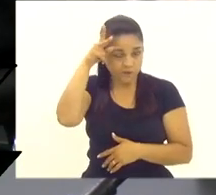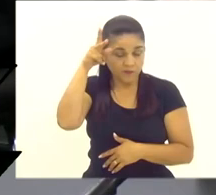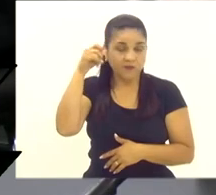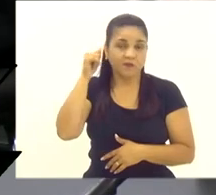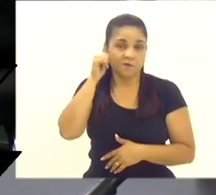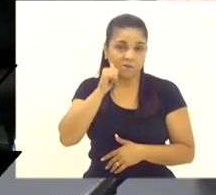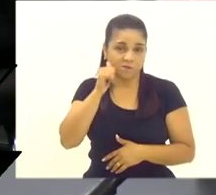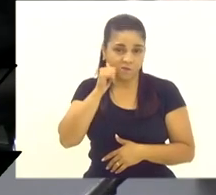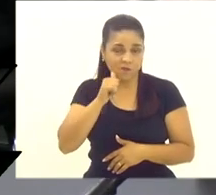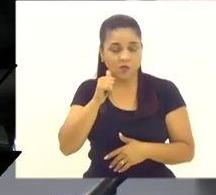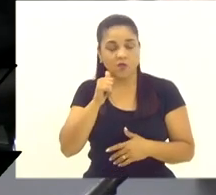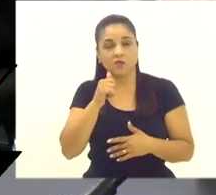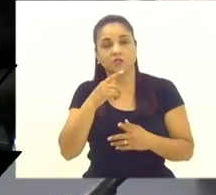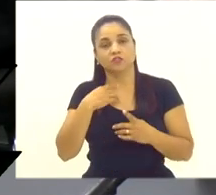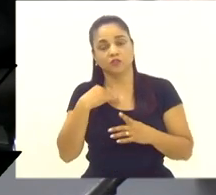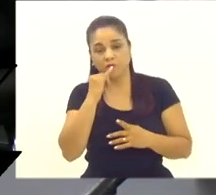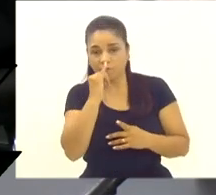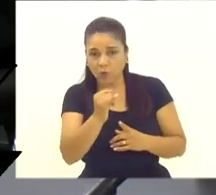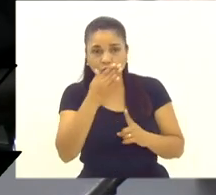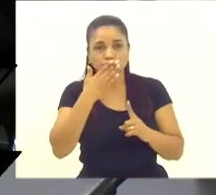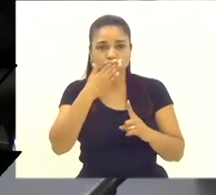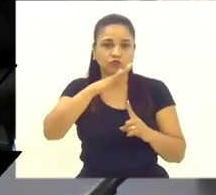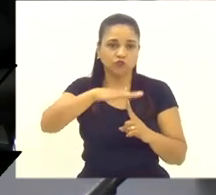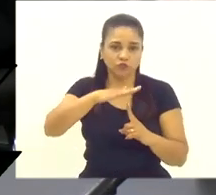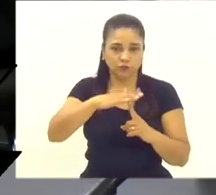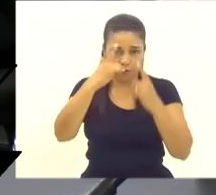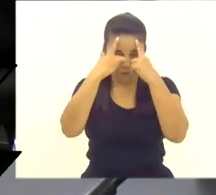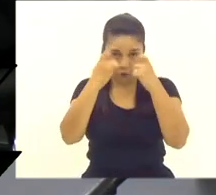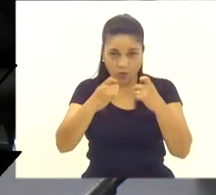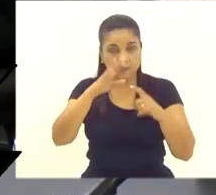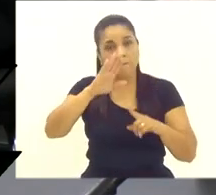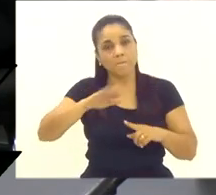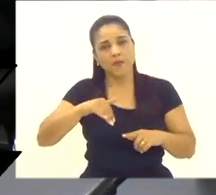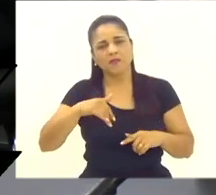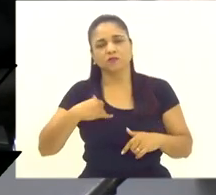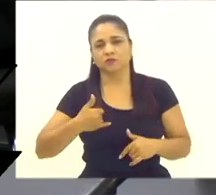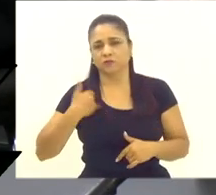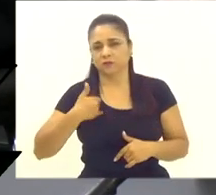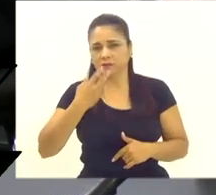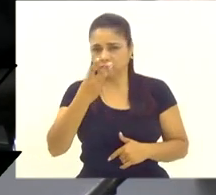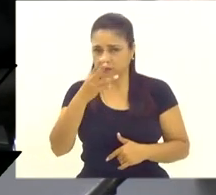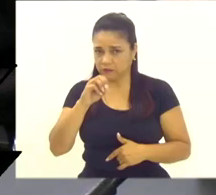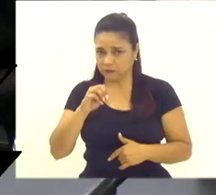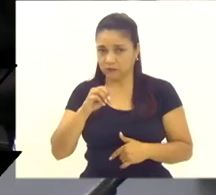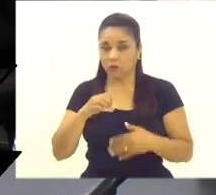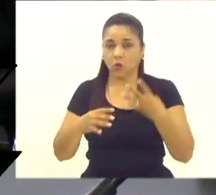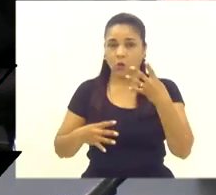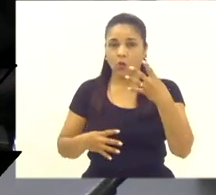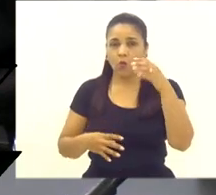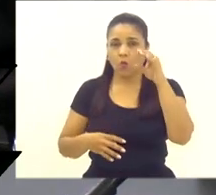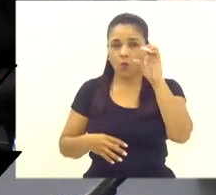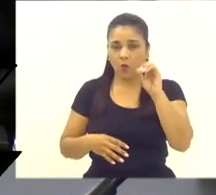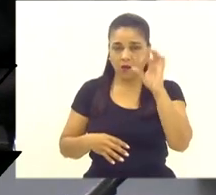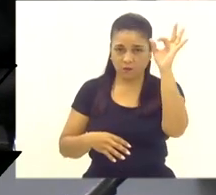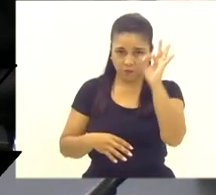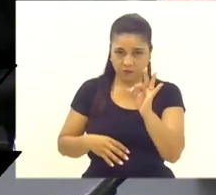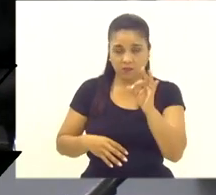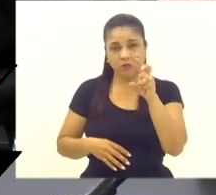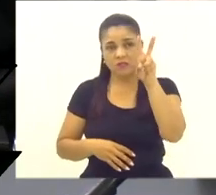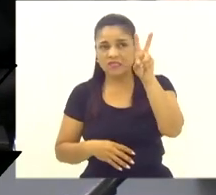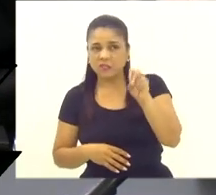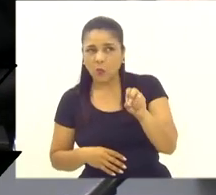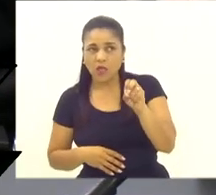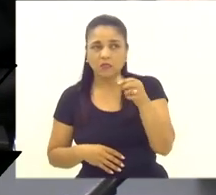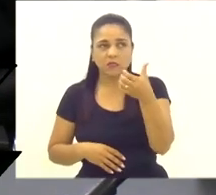algum tipo de violência né tem menos de 30 anos 40% Entre 50 e 60 e